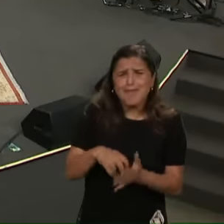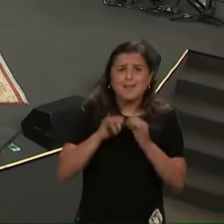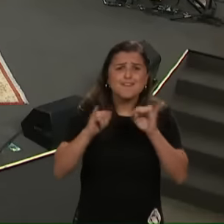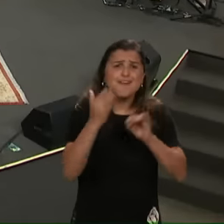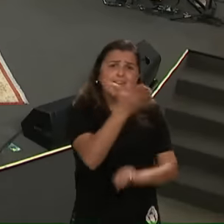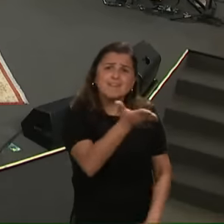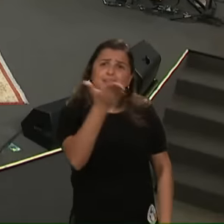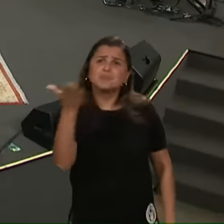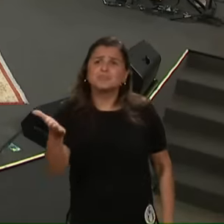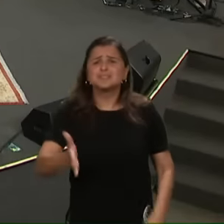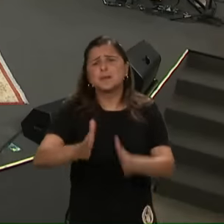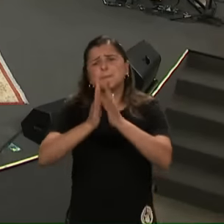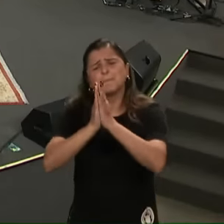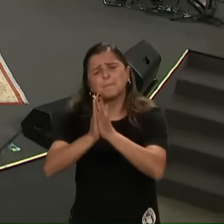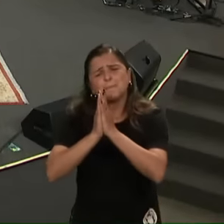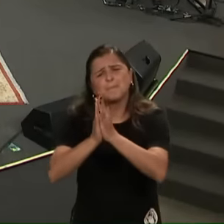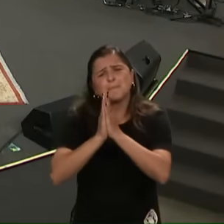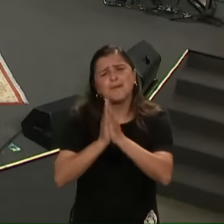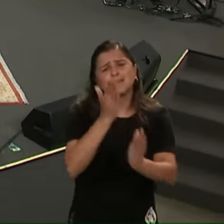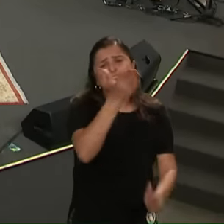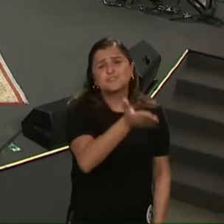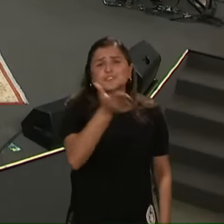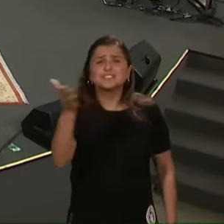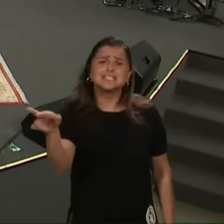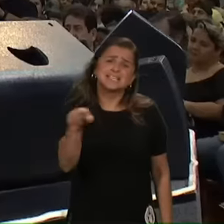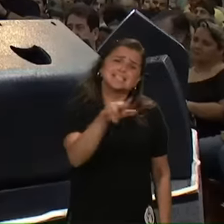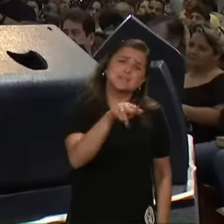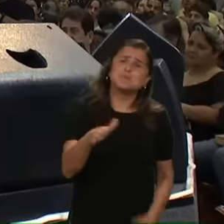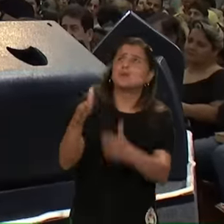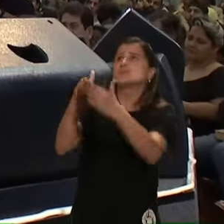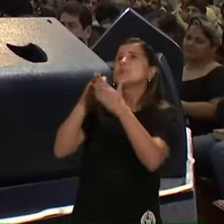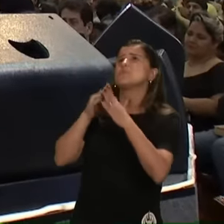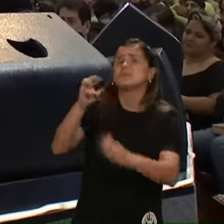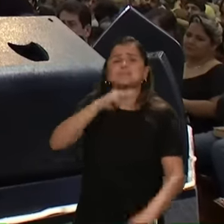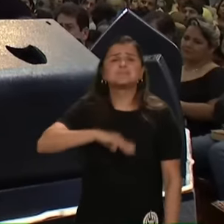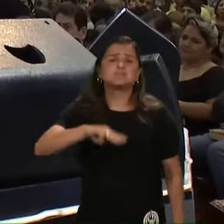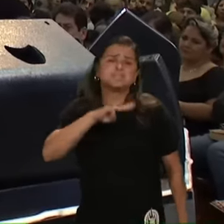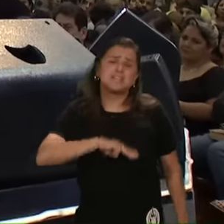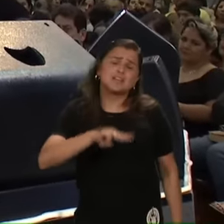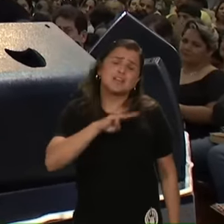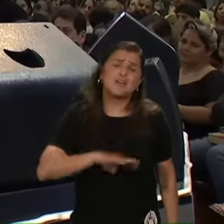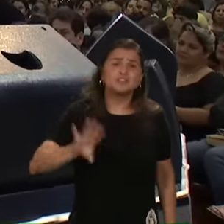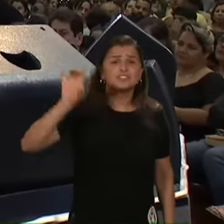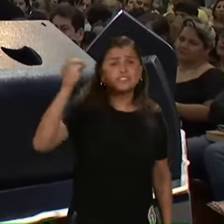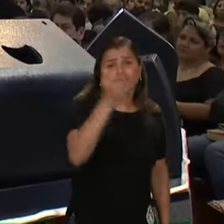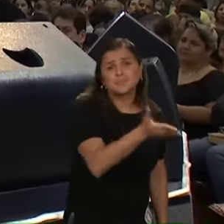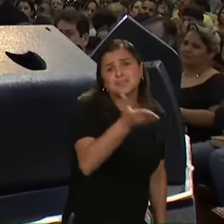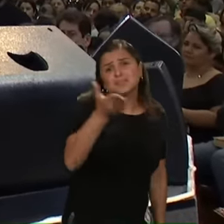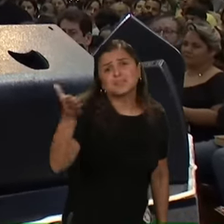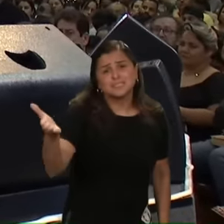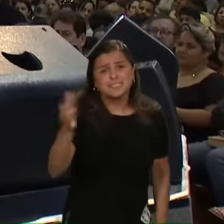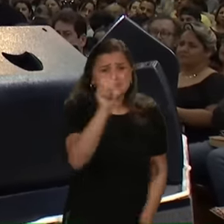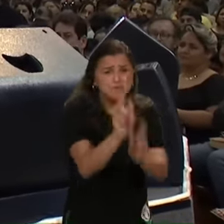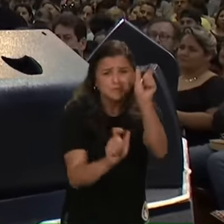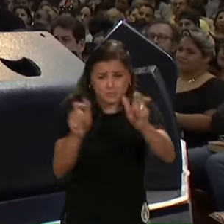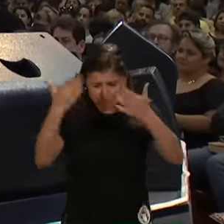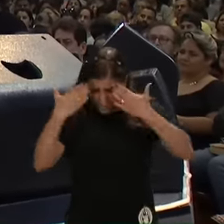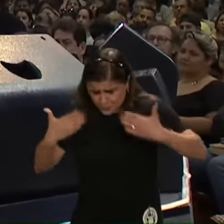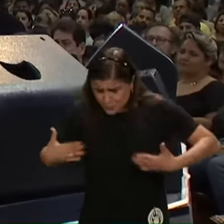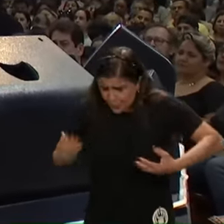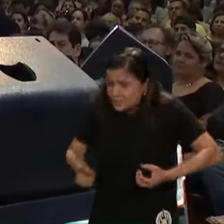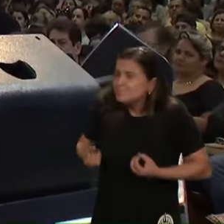você: rogo-vos, pois, irmãos, pelas misericórdias de Deus, que apresenteis o vosso corpo